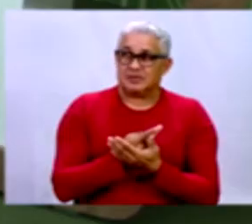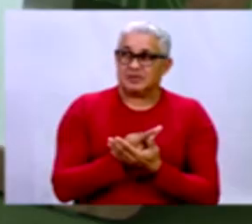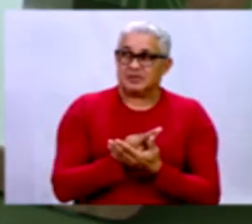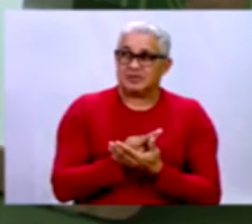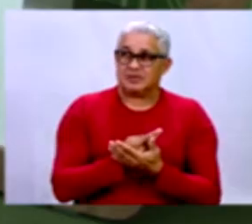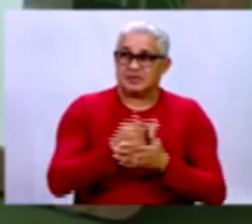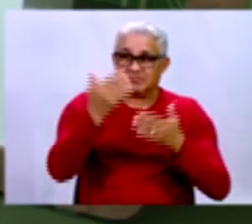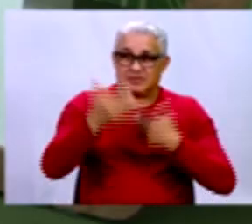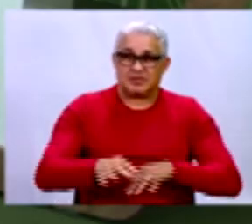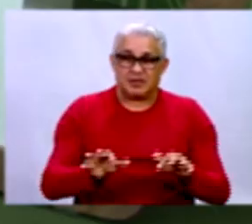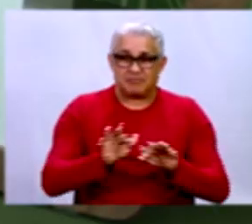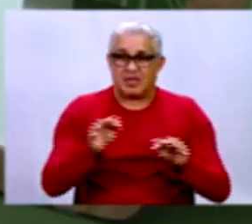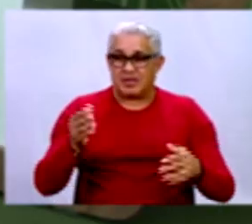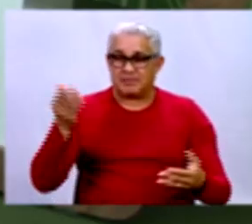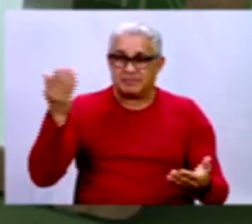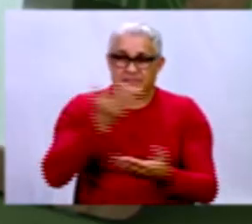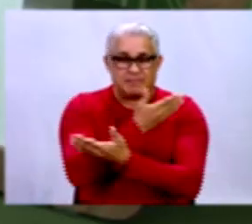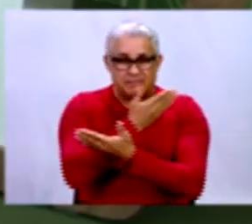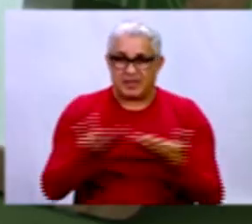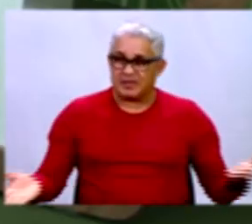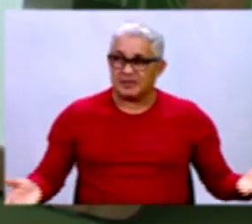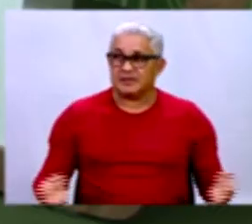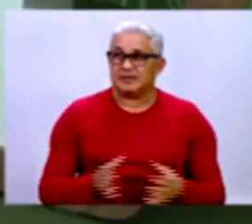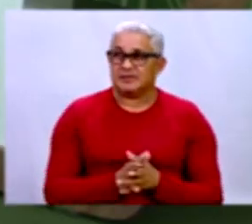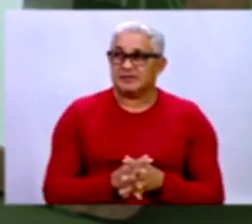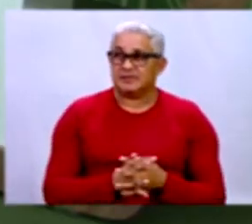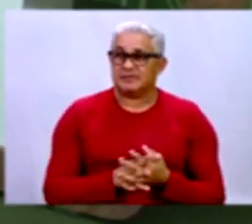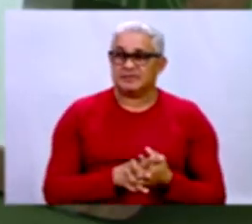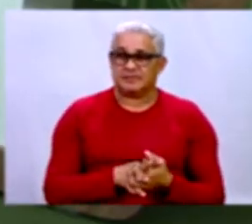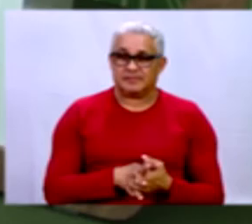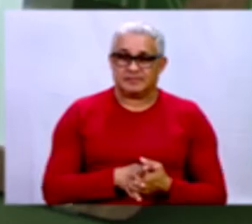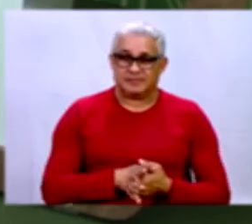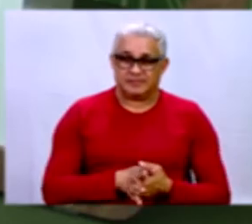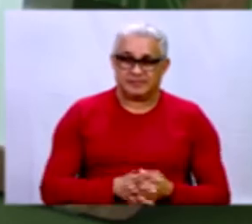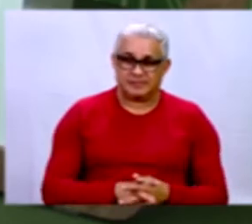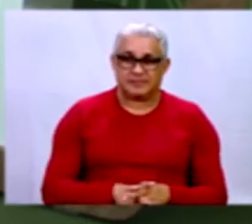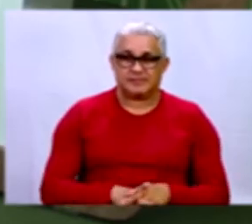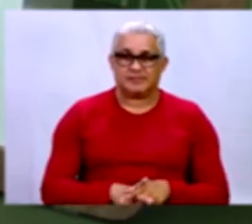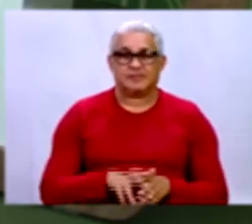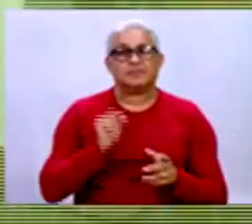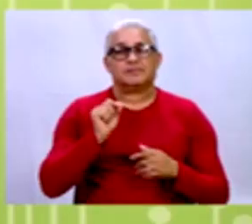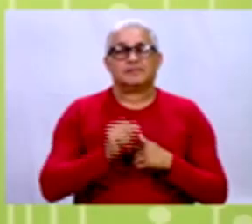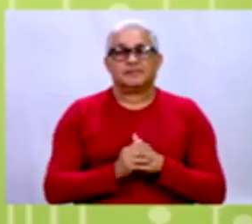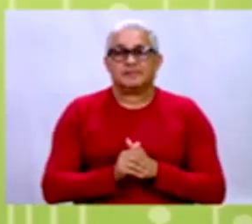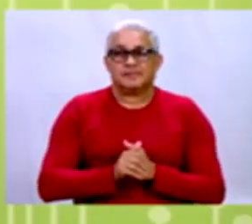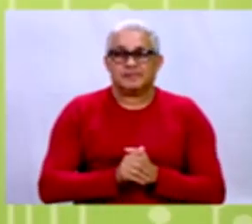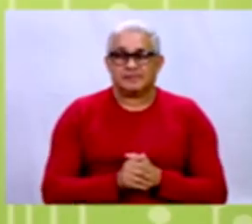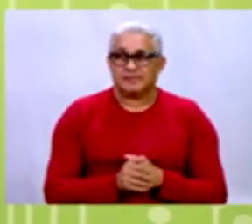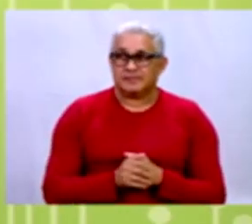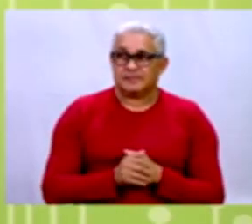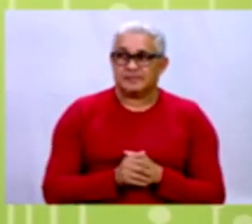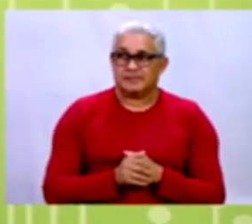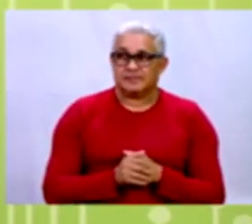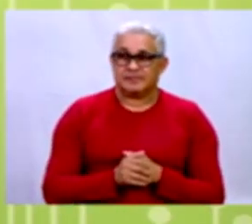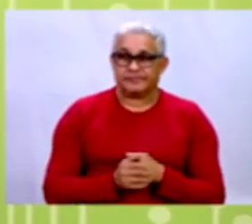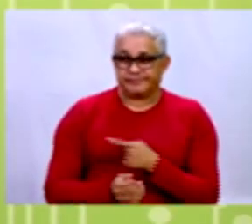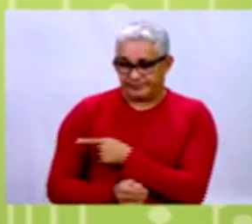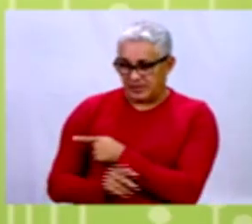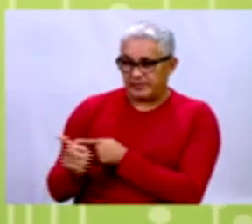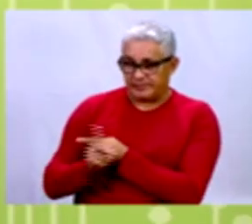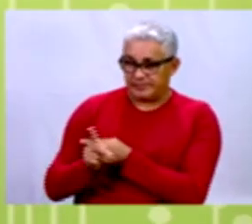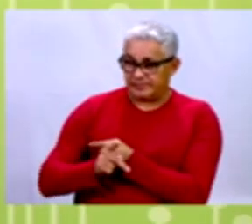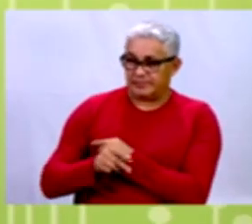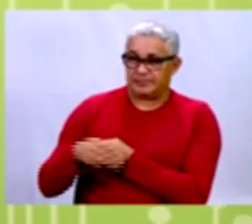bom? Se simplificar já perdeu. Condenou o resultado, né? Mas é interessante a professora falar isso porque, como ela é professora